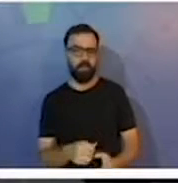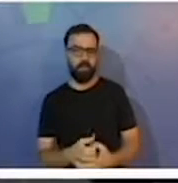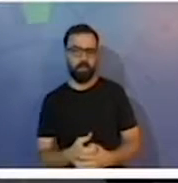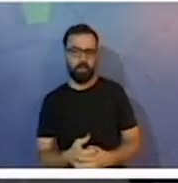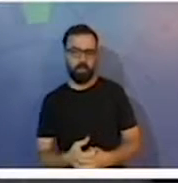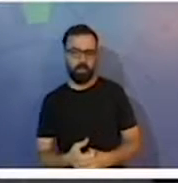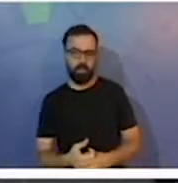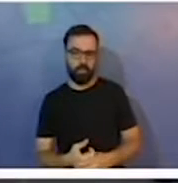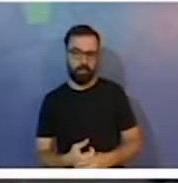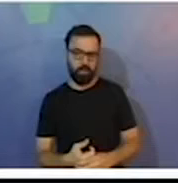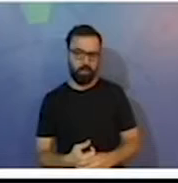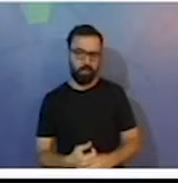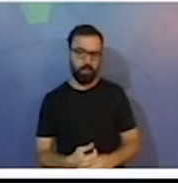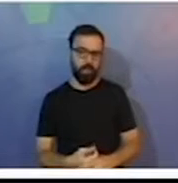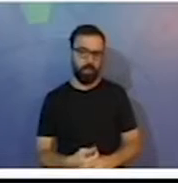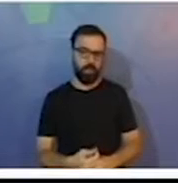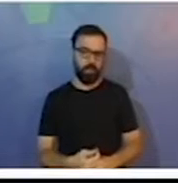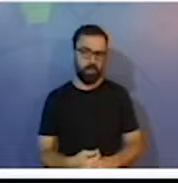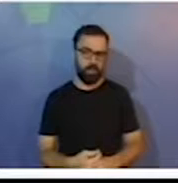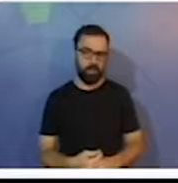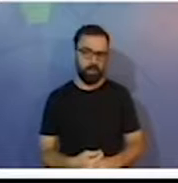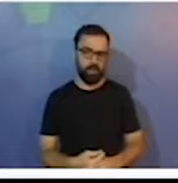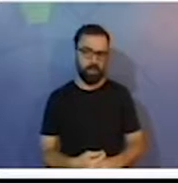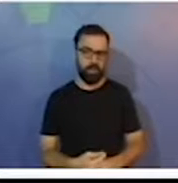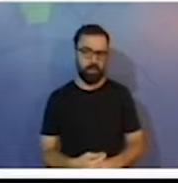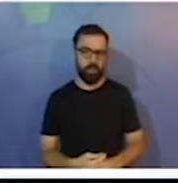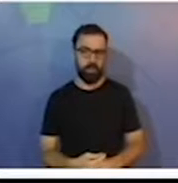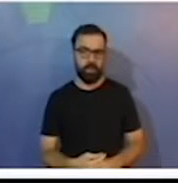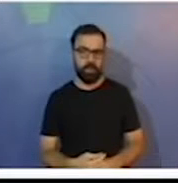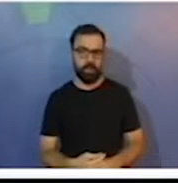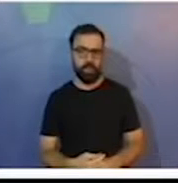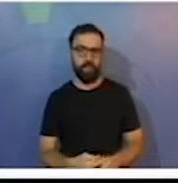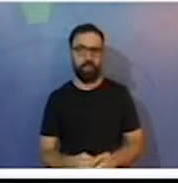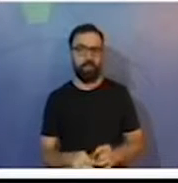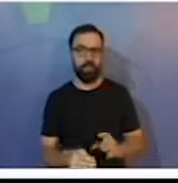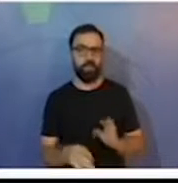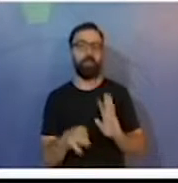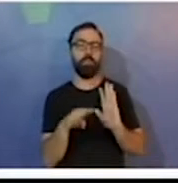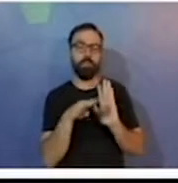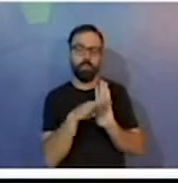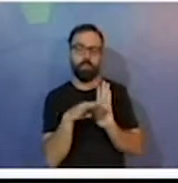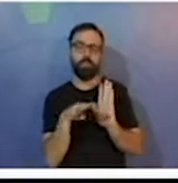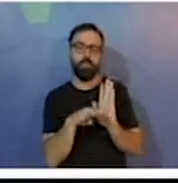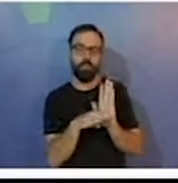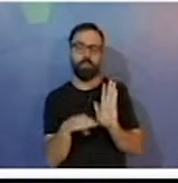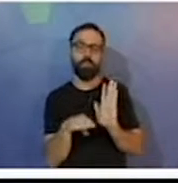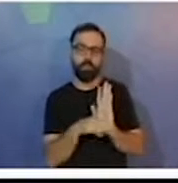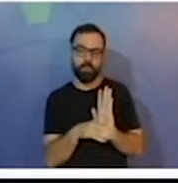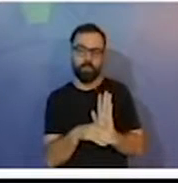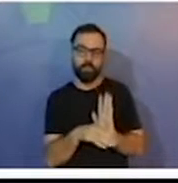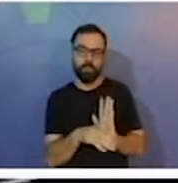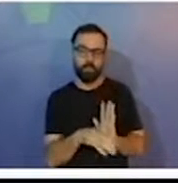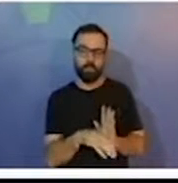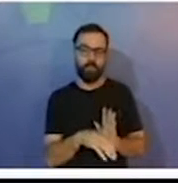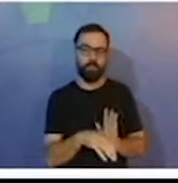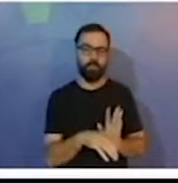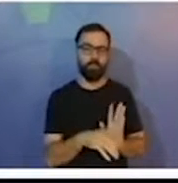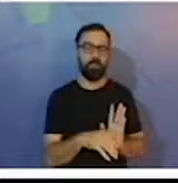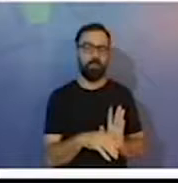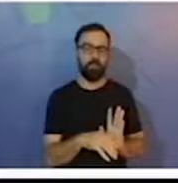concluir algo sobre a sequência das instruções em texto que ensinam a fazer